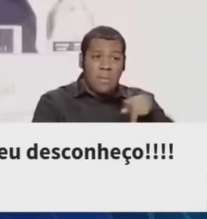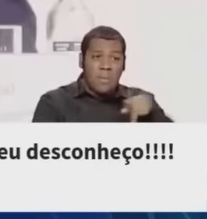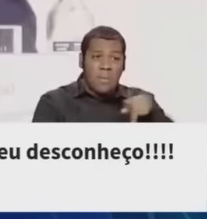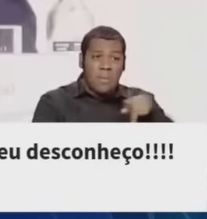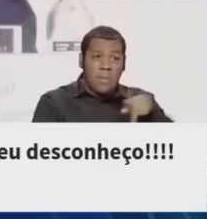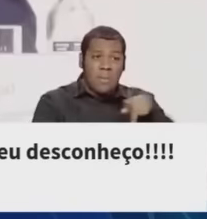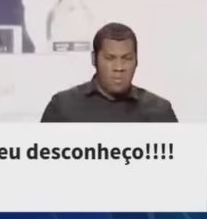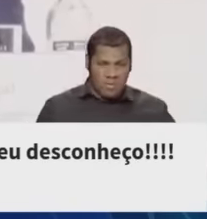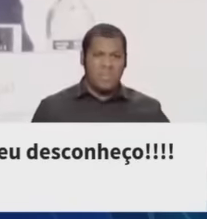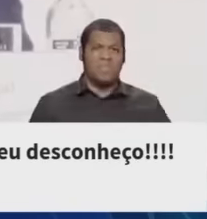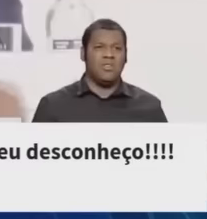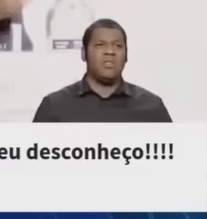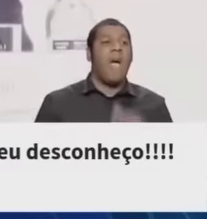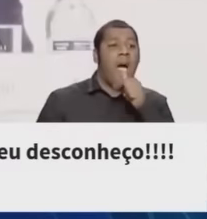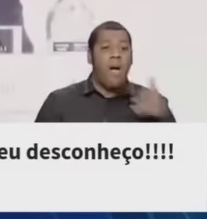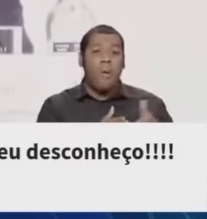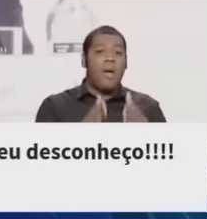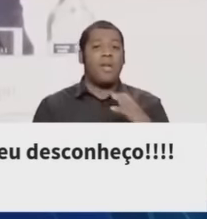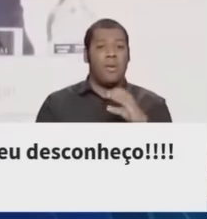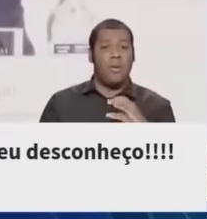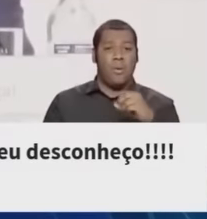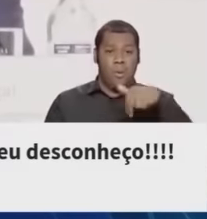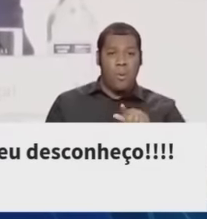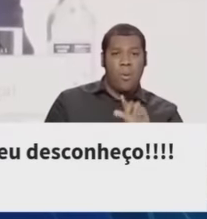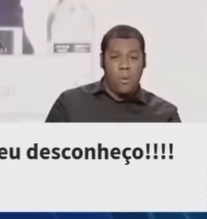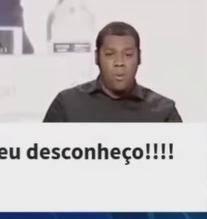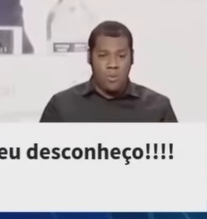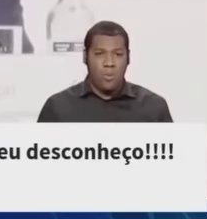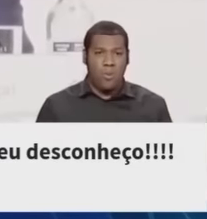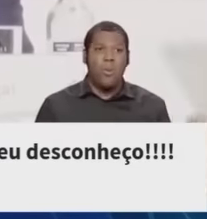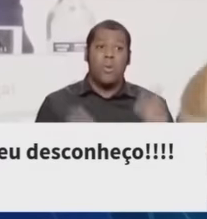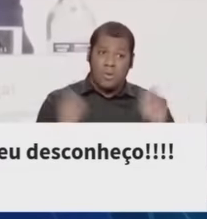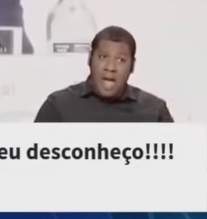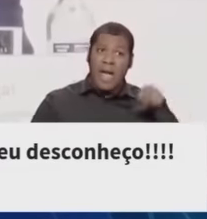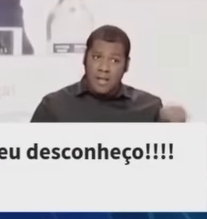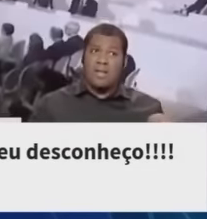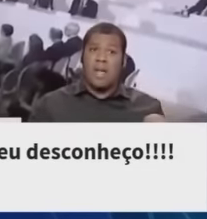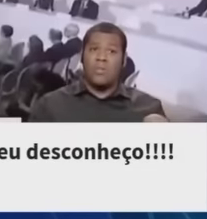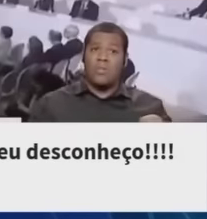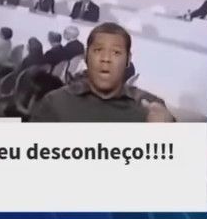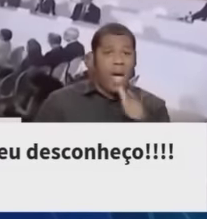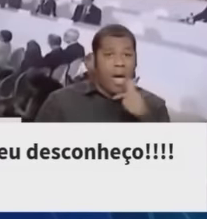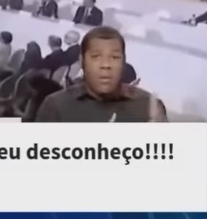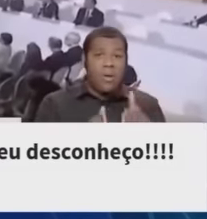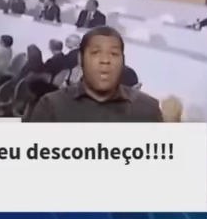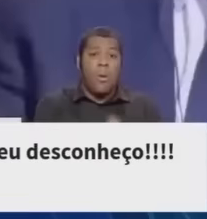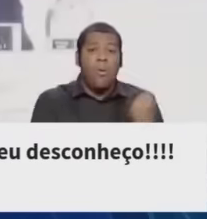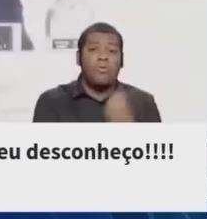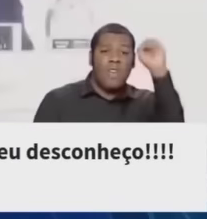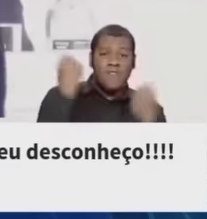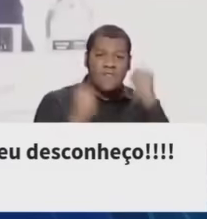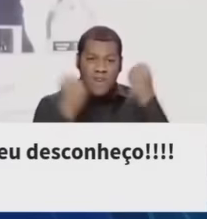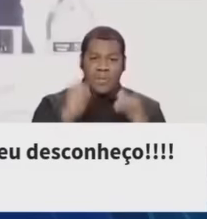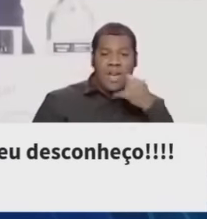que eu sei, o Rio Congo daria para fazer pelo menos 3 Itaipus, que é a maior hidrelétrica do Brasil. Mas não tem nenhuma, porque não tem dinheiro